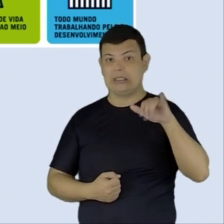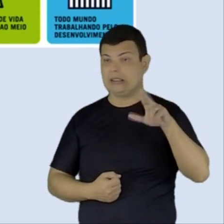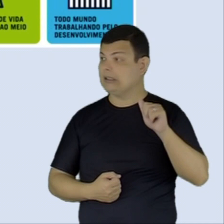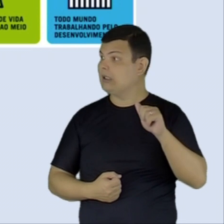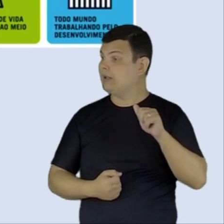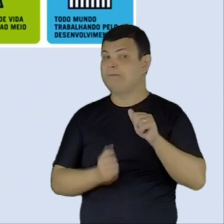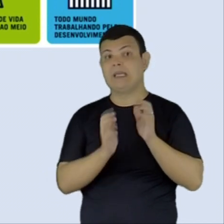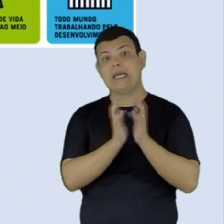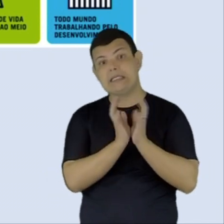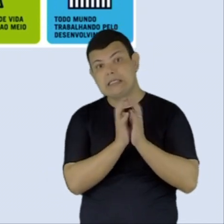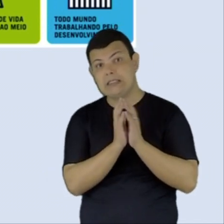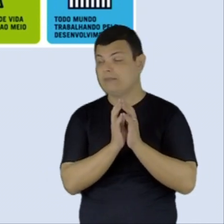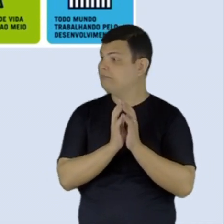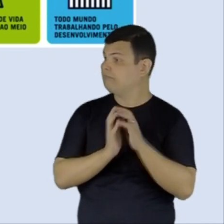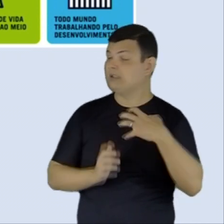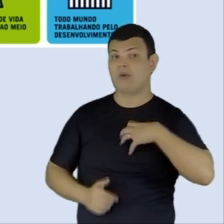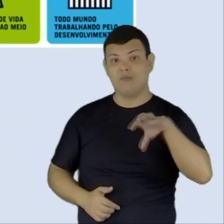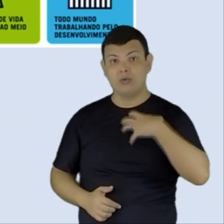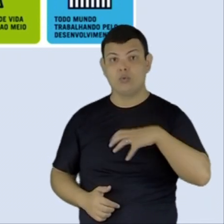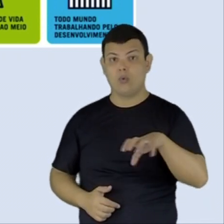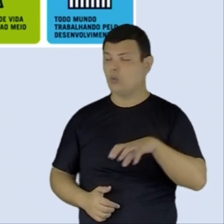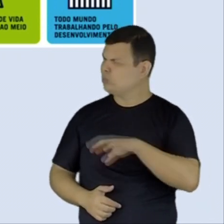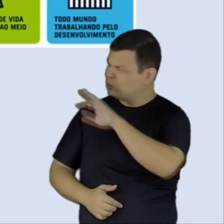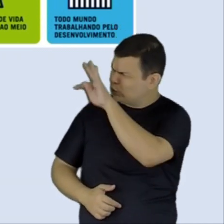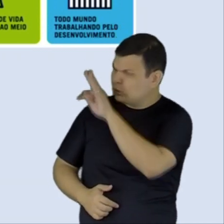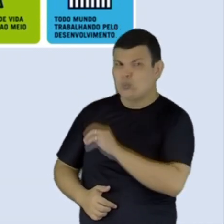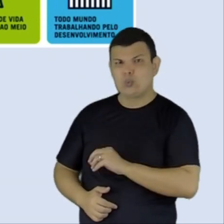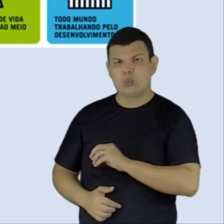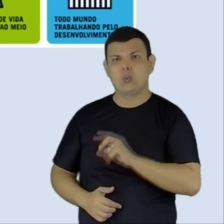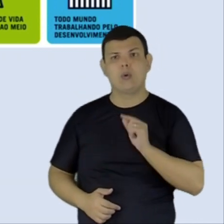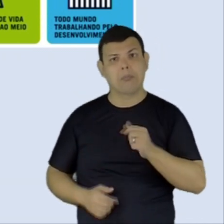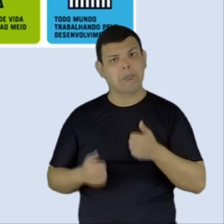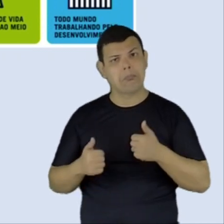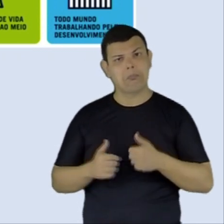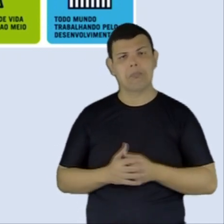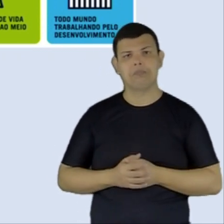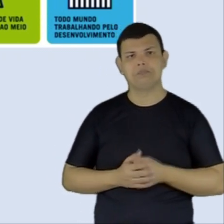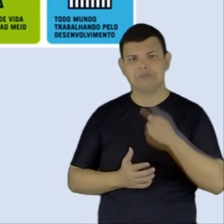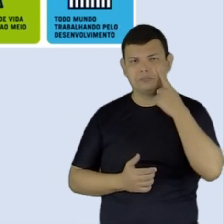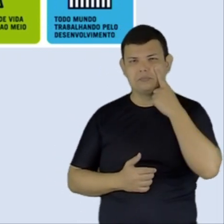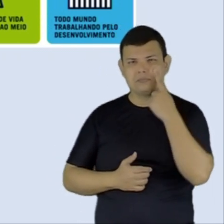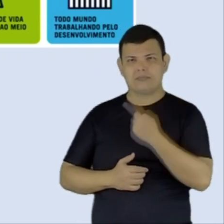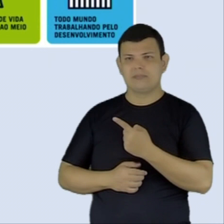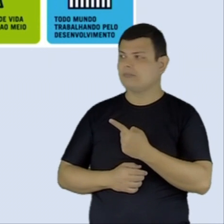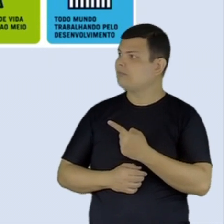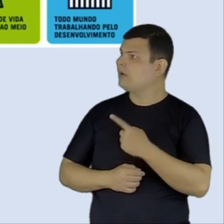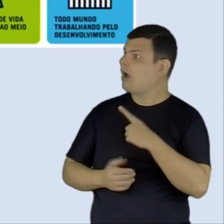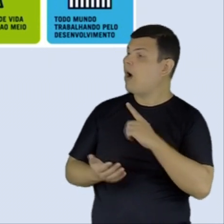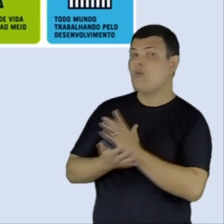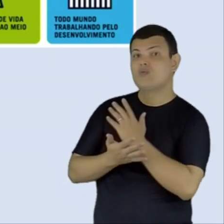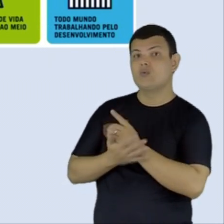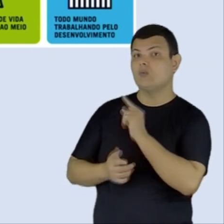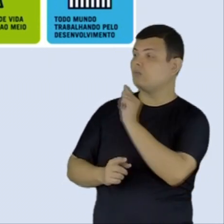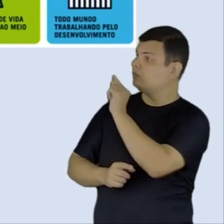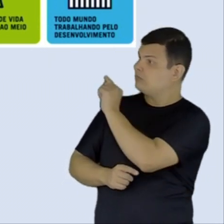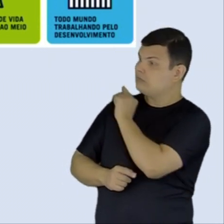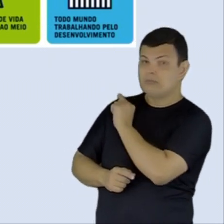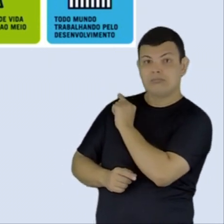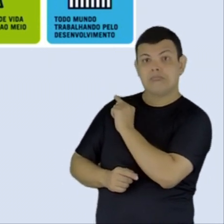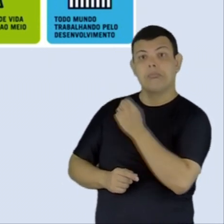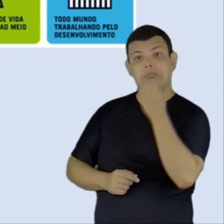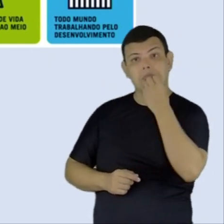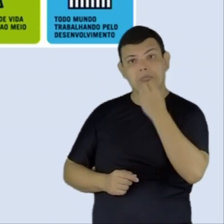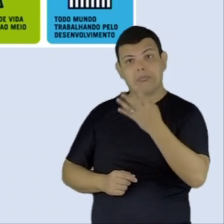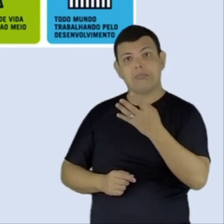Salvador, todas elas, ó, observem aqui no lado que eu coloquei para vocês alguns indicadores sociais. Então, melhorou